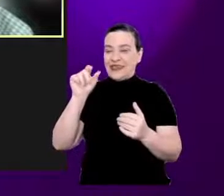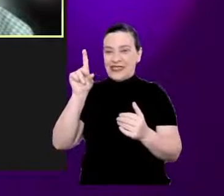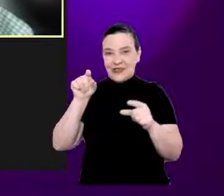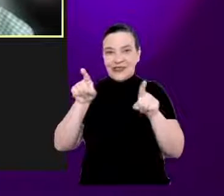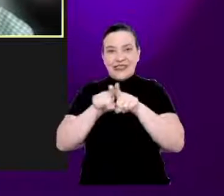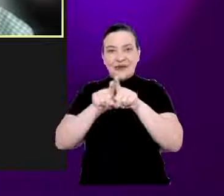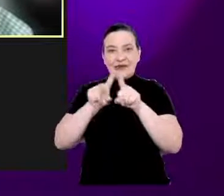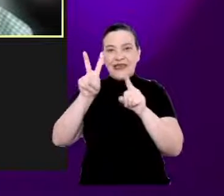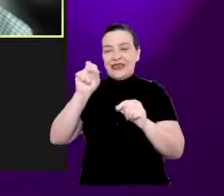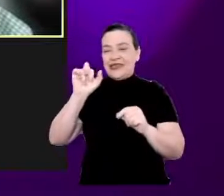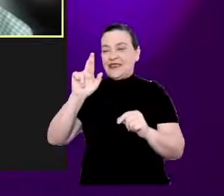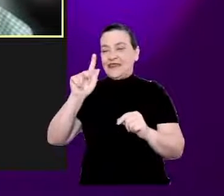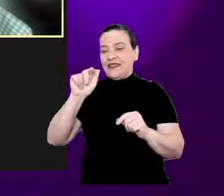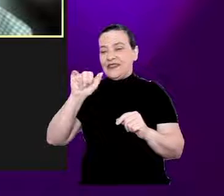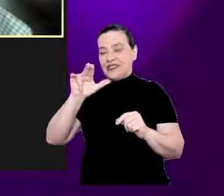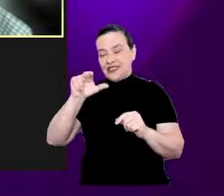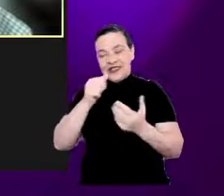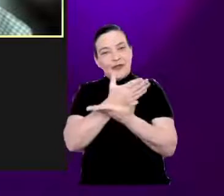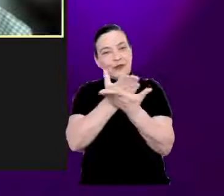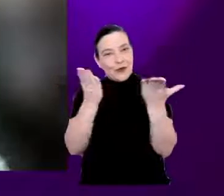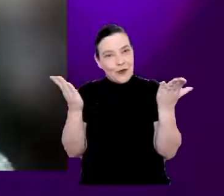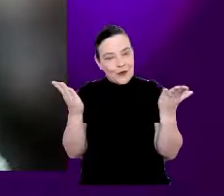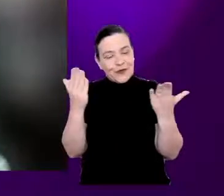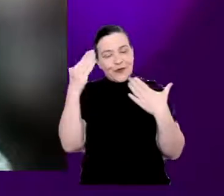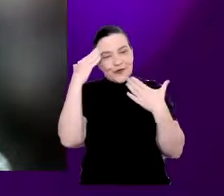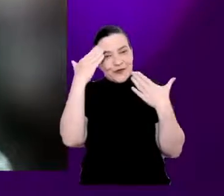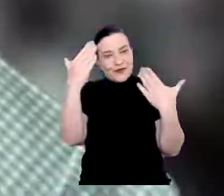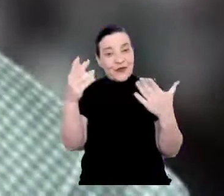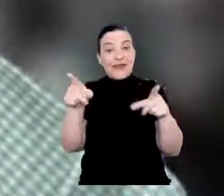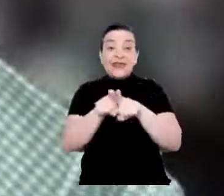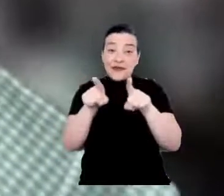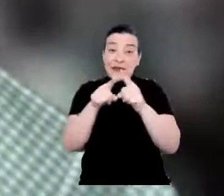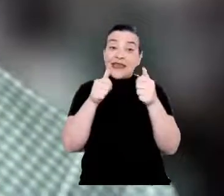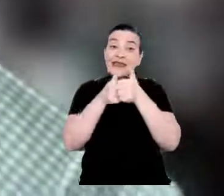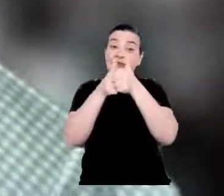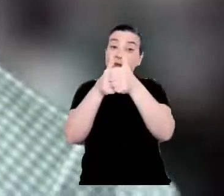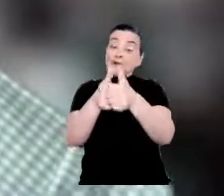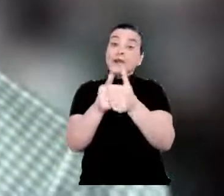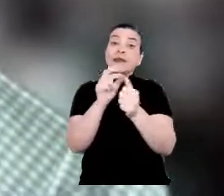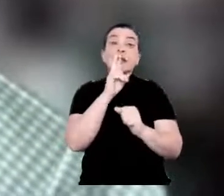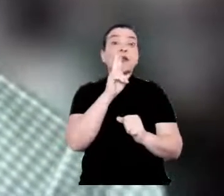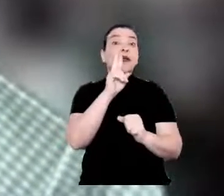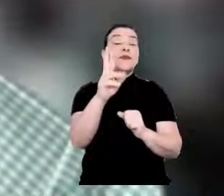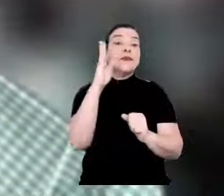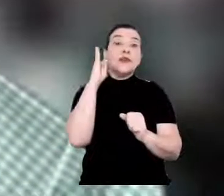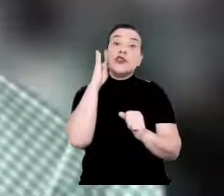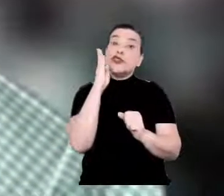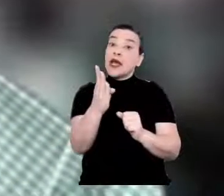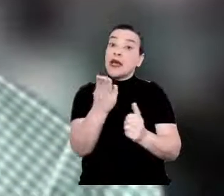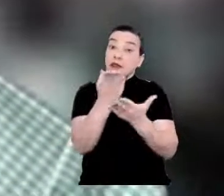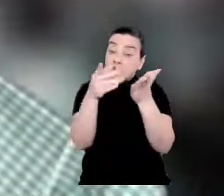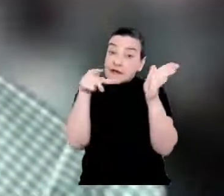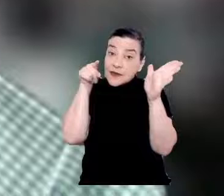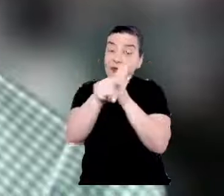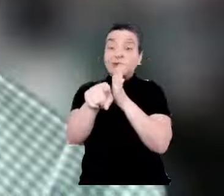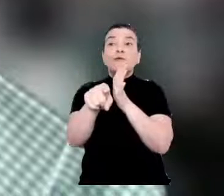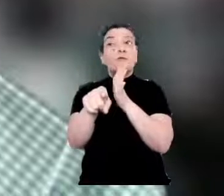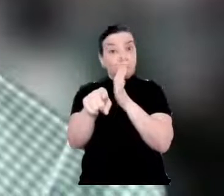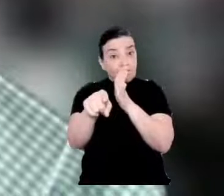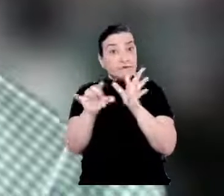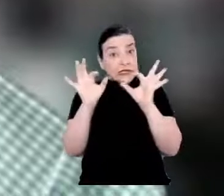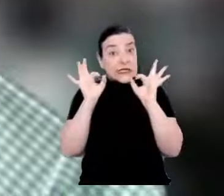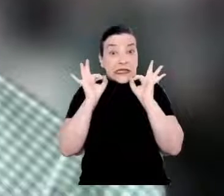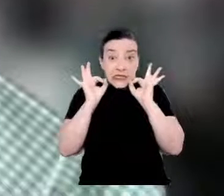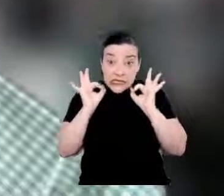Cumprimento a todos da nossa mesa e aos que nos assistem. Uma resposta direta a essa pergunta seria sim, e o assunto